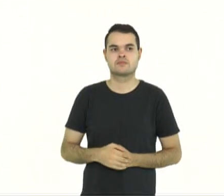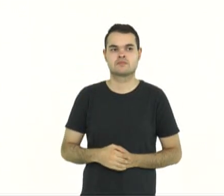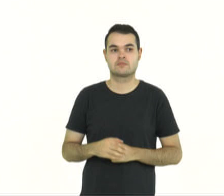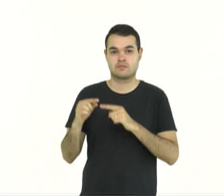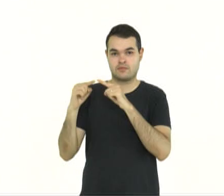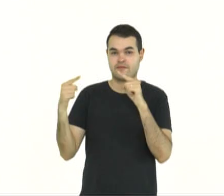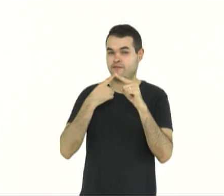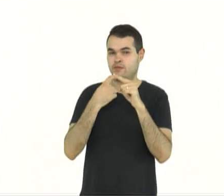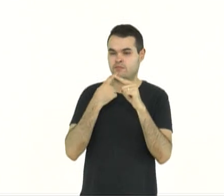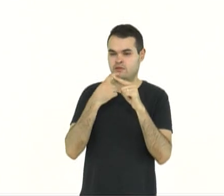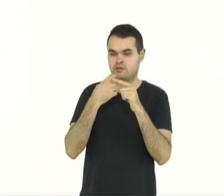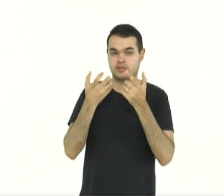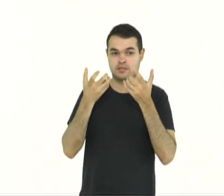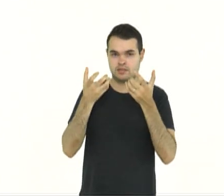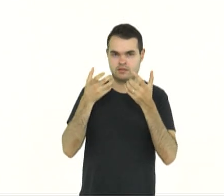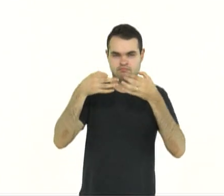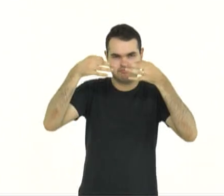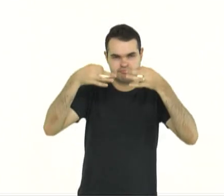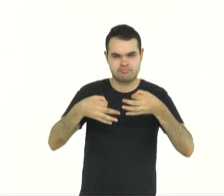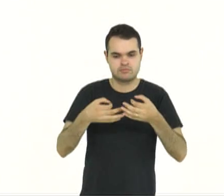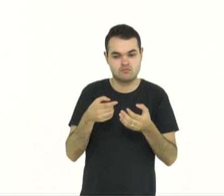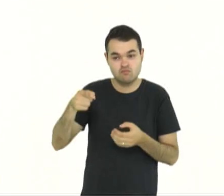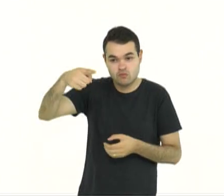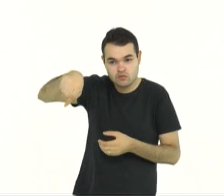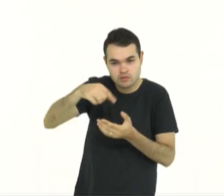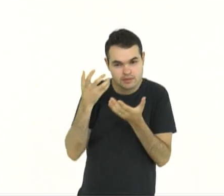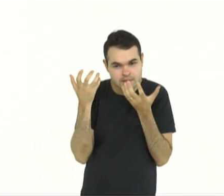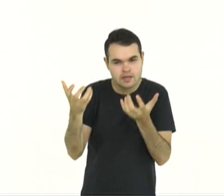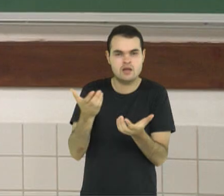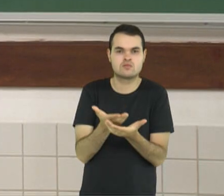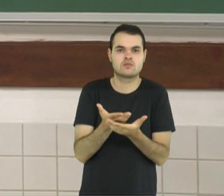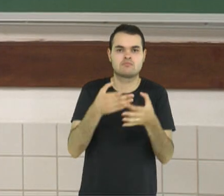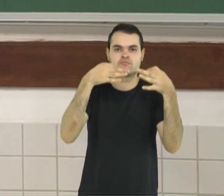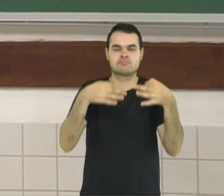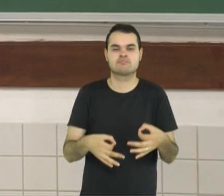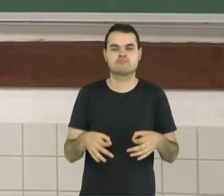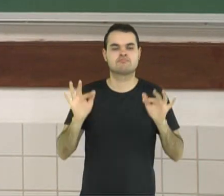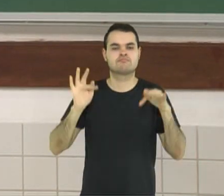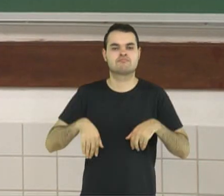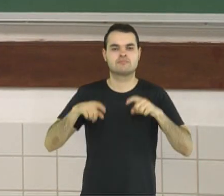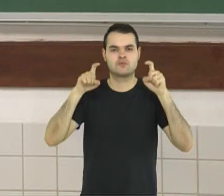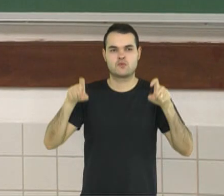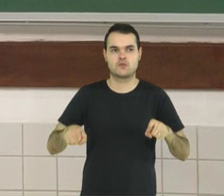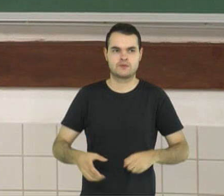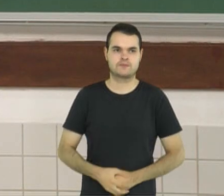Vosotros queréis estudiar derecho. E assim termina o nosso quiz.